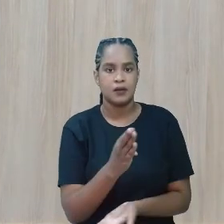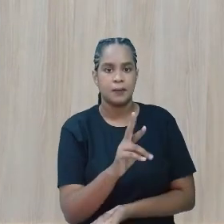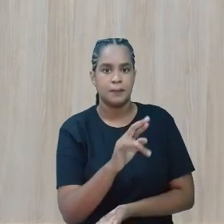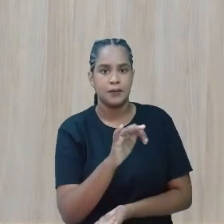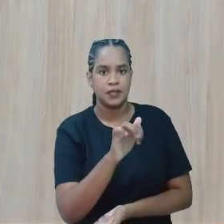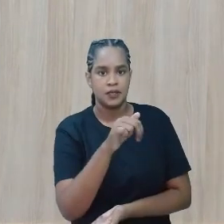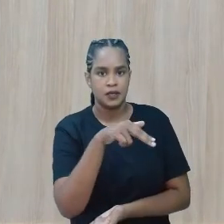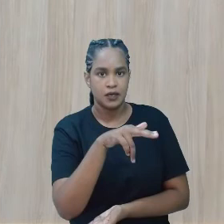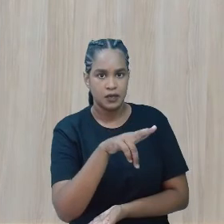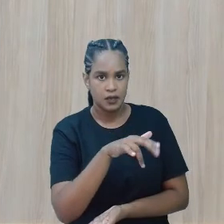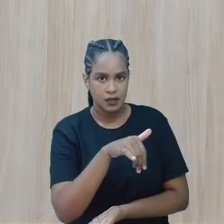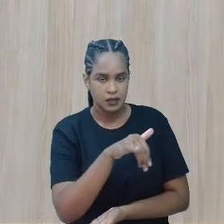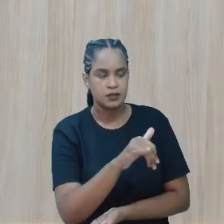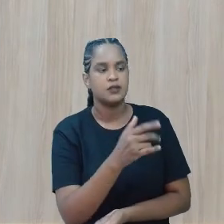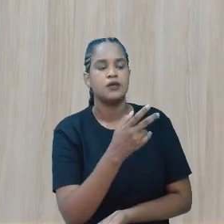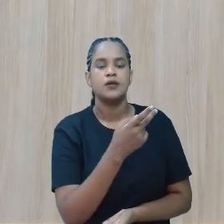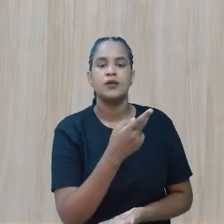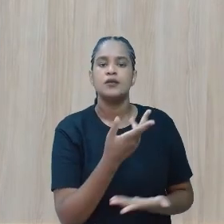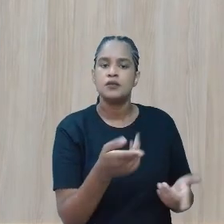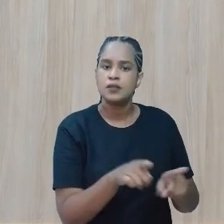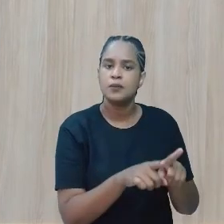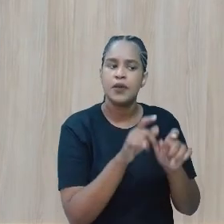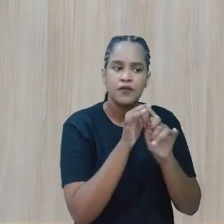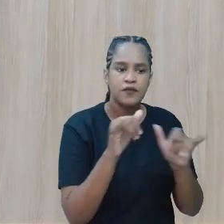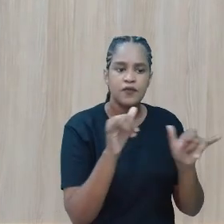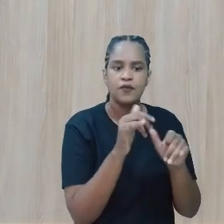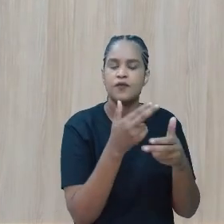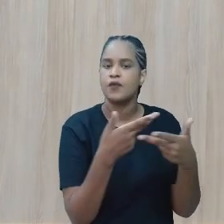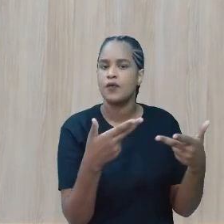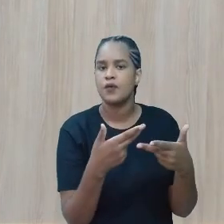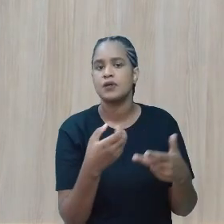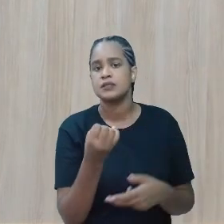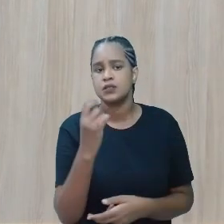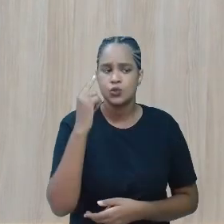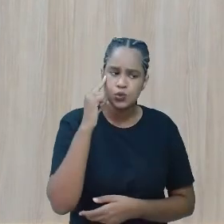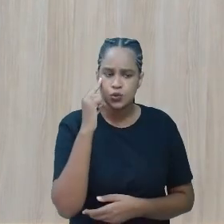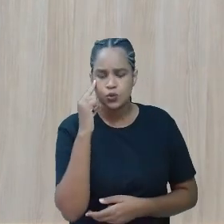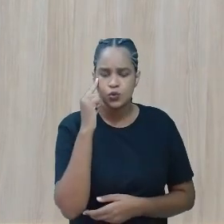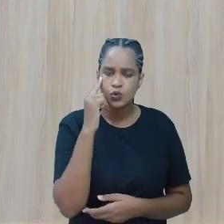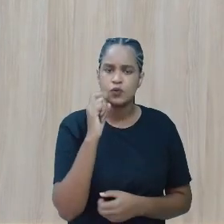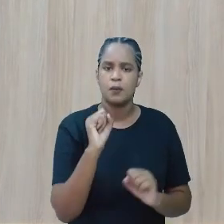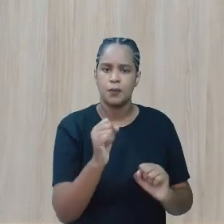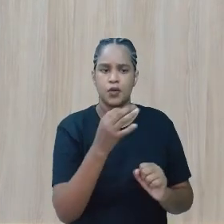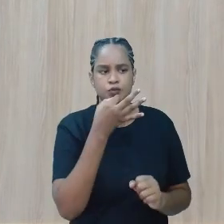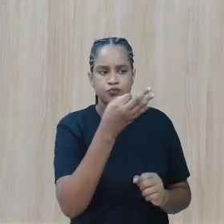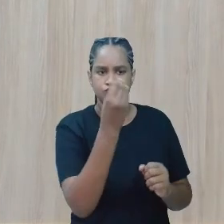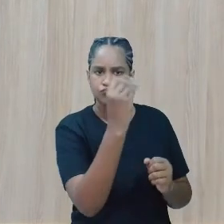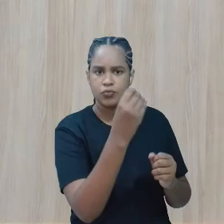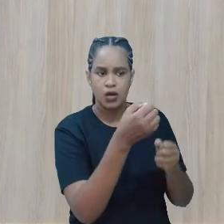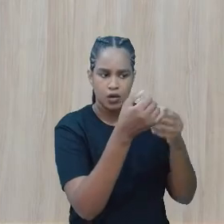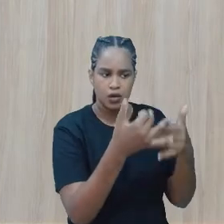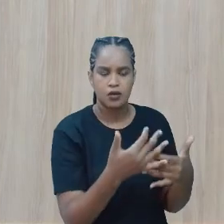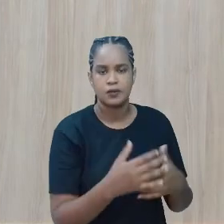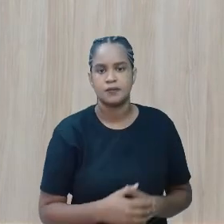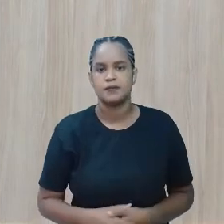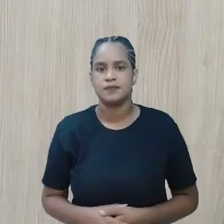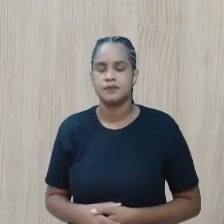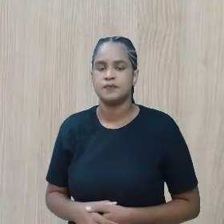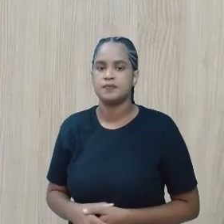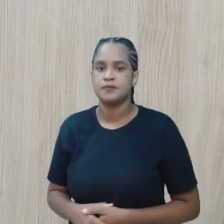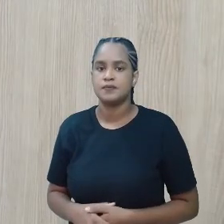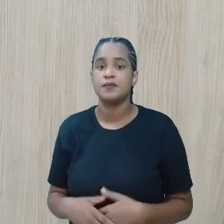ela fazer as considerações finais. Se você tiver alguma dúvida também, fale aí no chat, que ela vai ver agora.